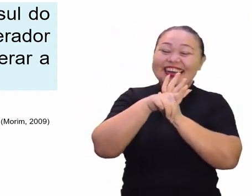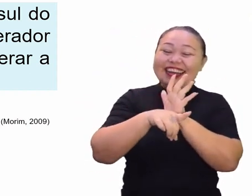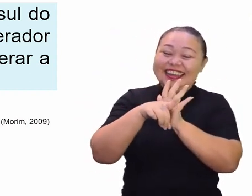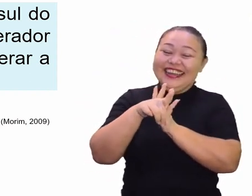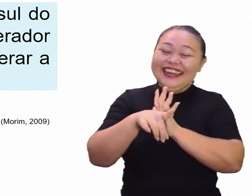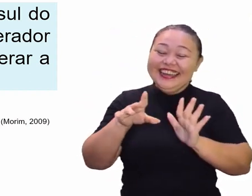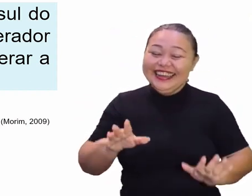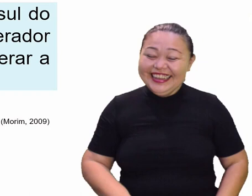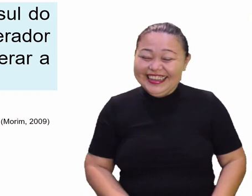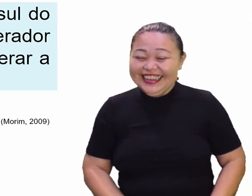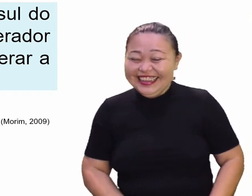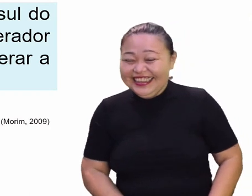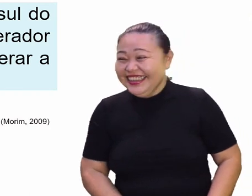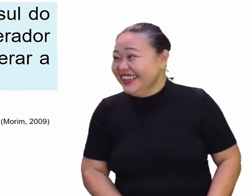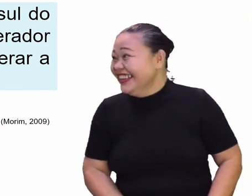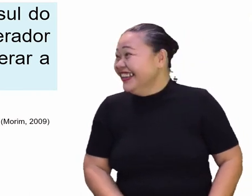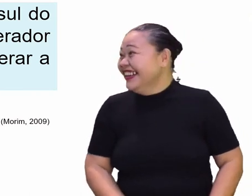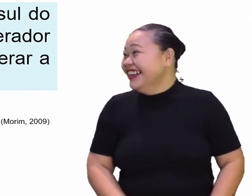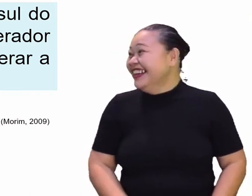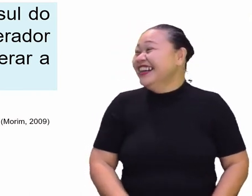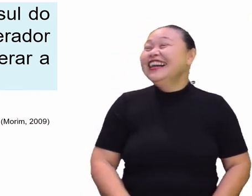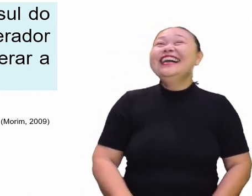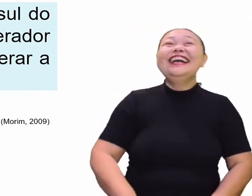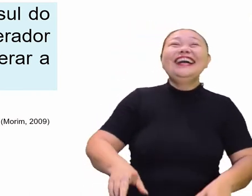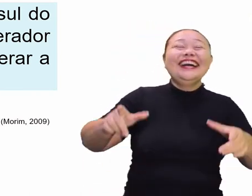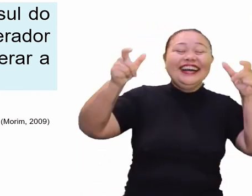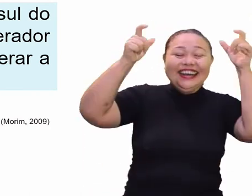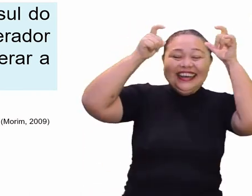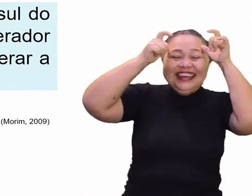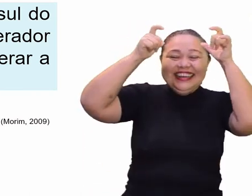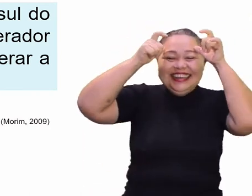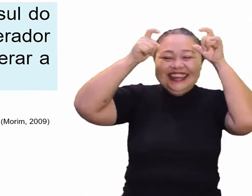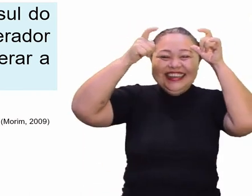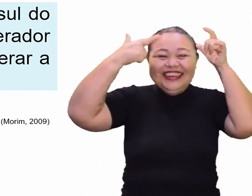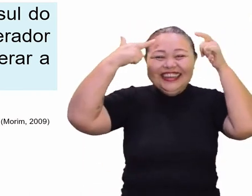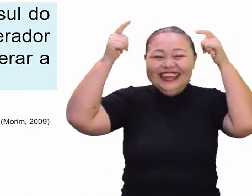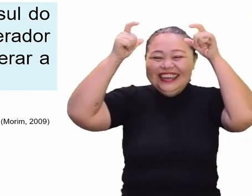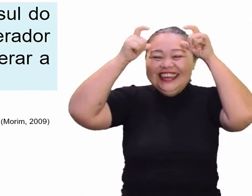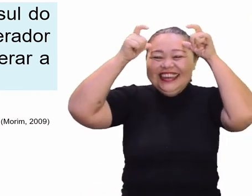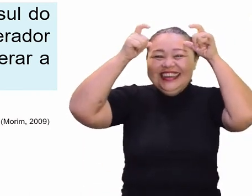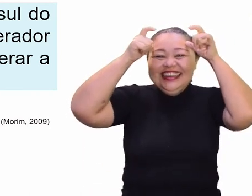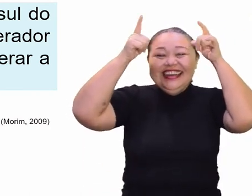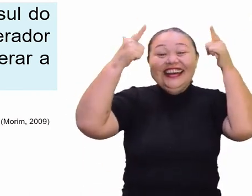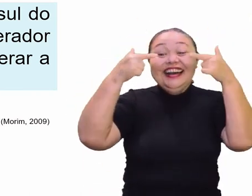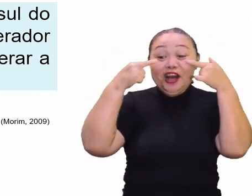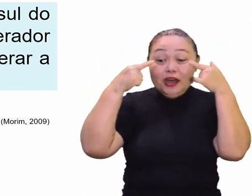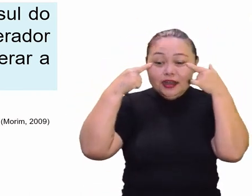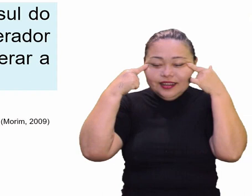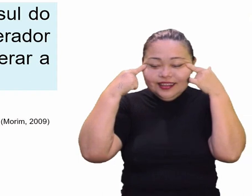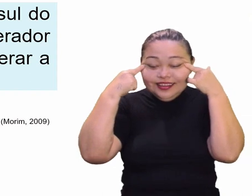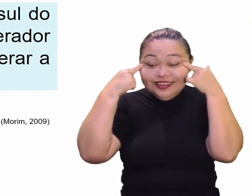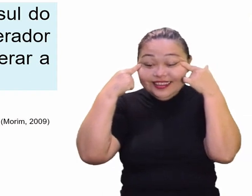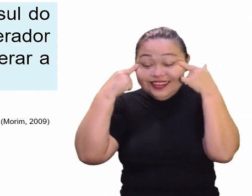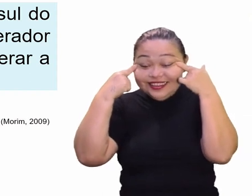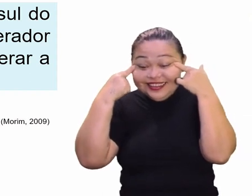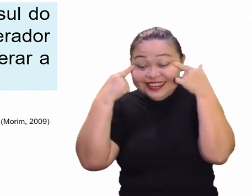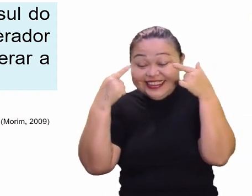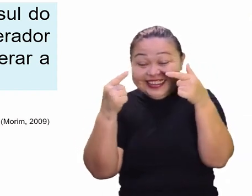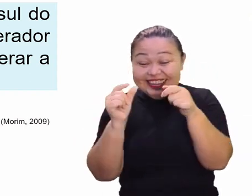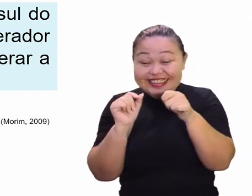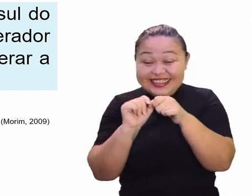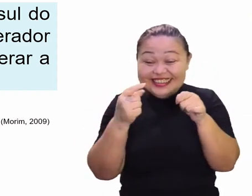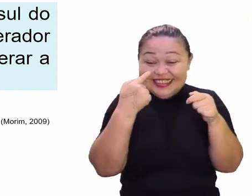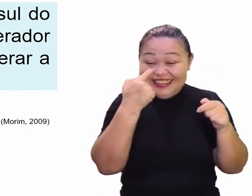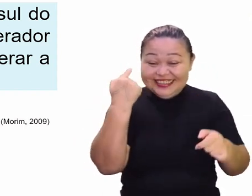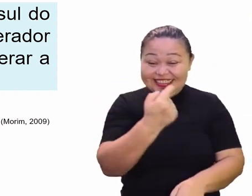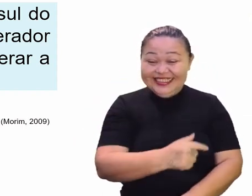viu um chifre. É o chifre. Agora que eu vi o chifre do diabinho. Eu olhei pro solinho, ó, puxadinho.